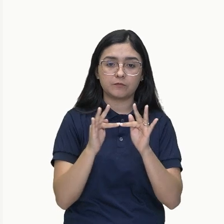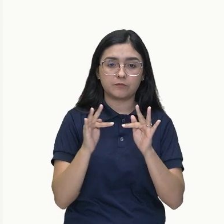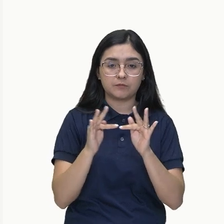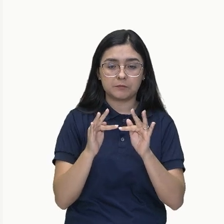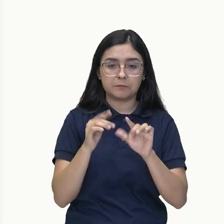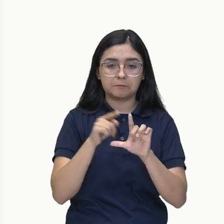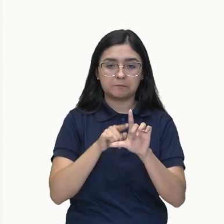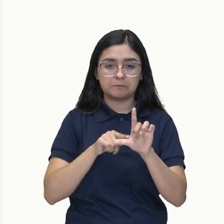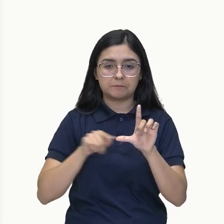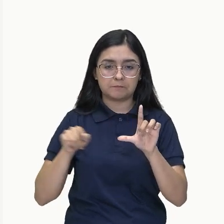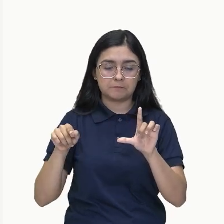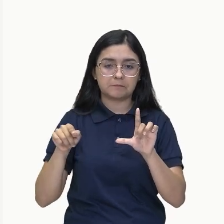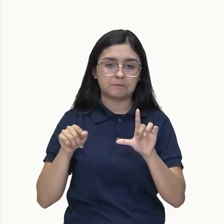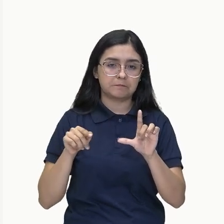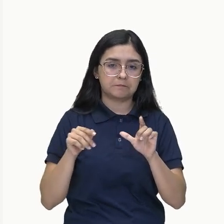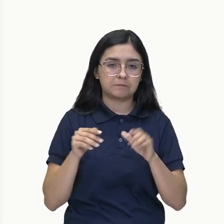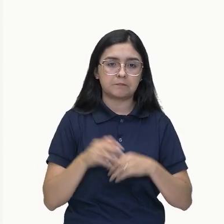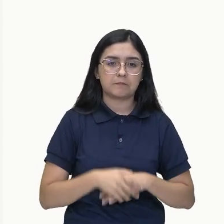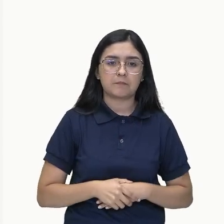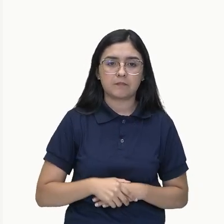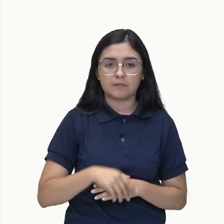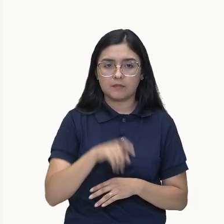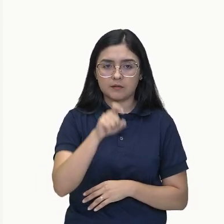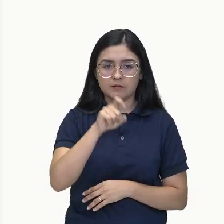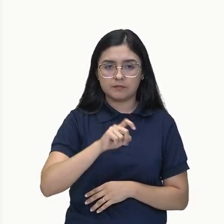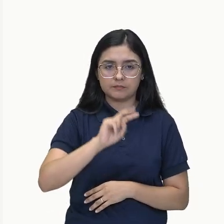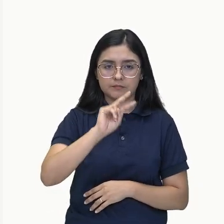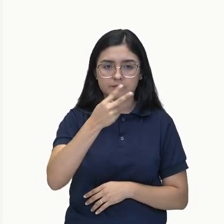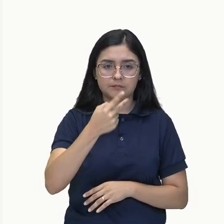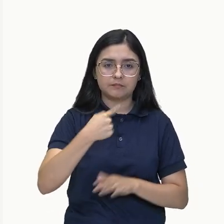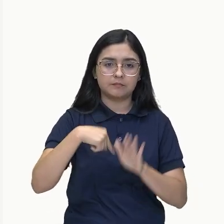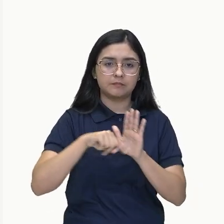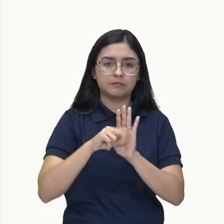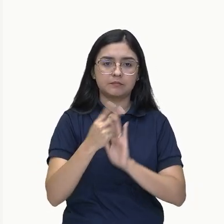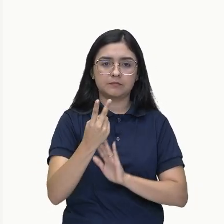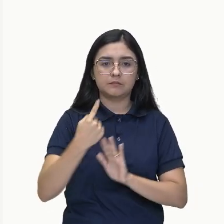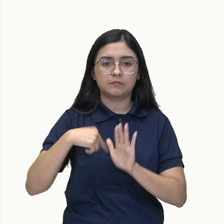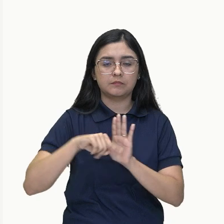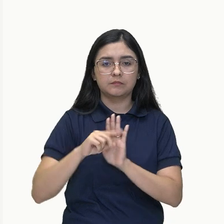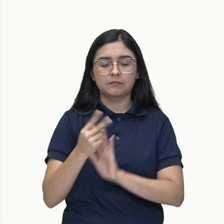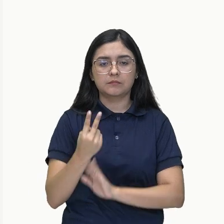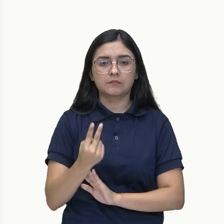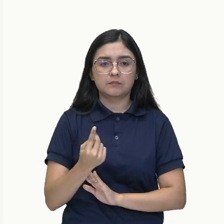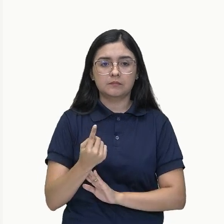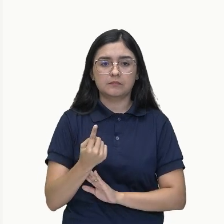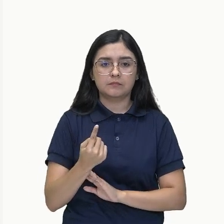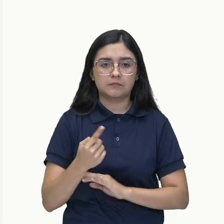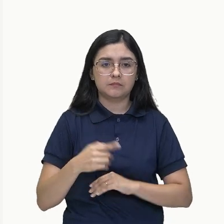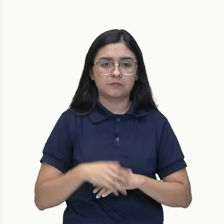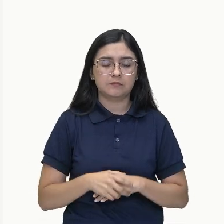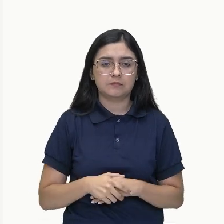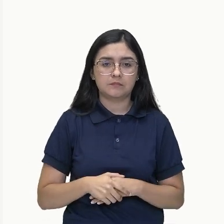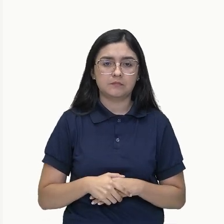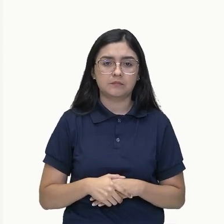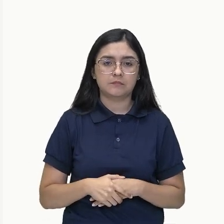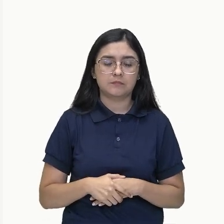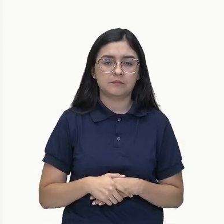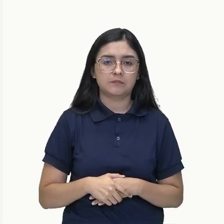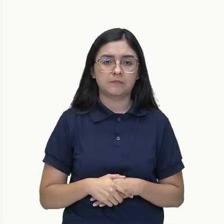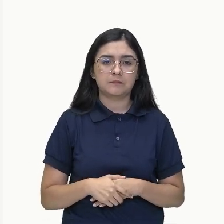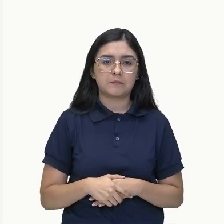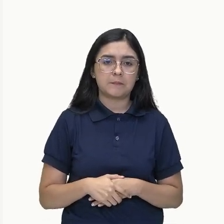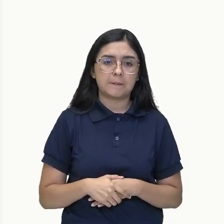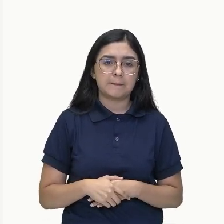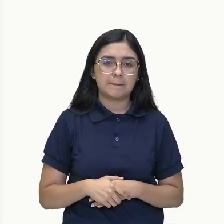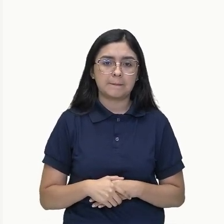Então, tem uma função aqui qualquer, x² menos 2x menos 1, tá? Tá